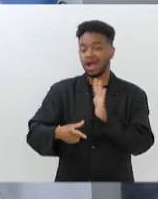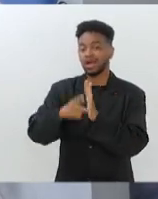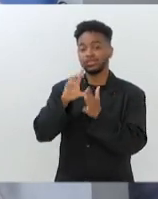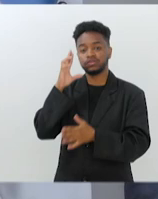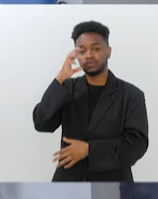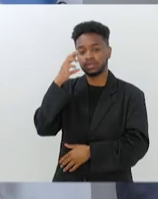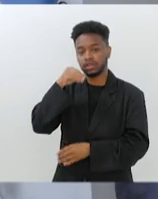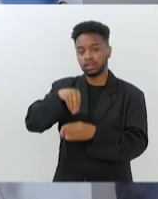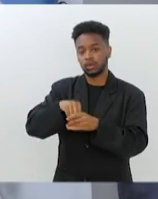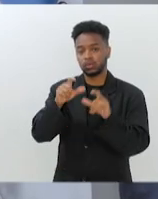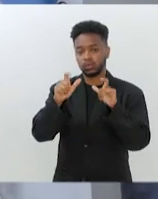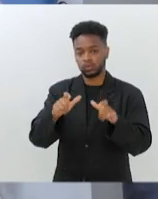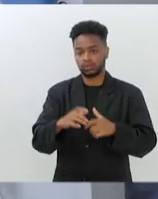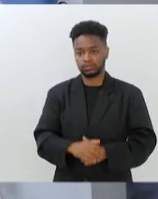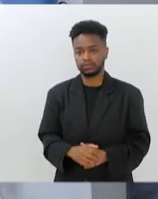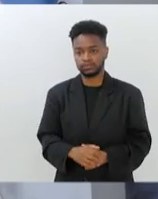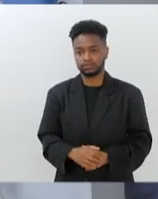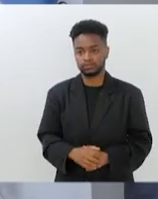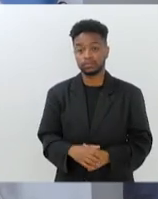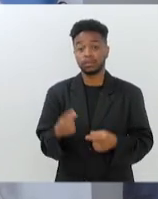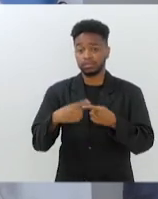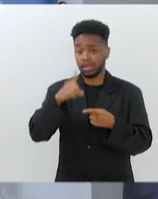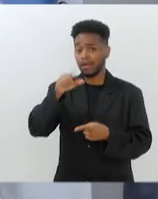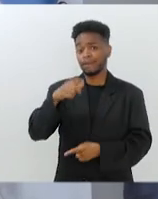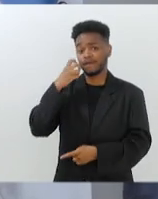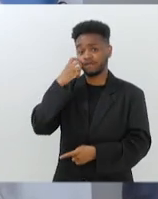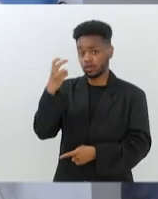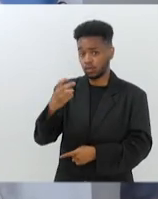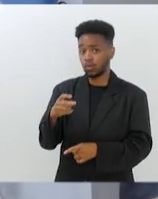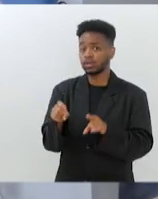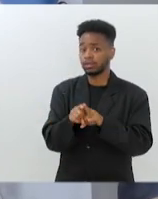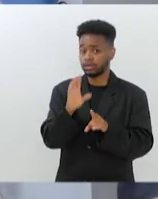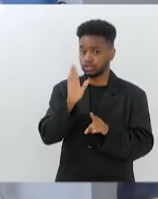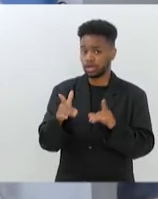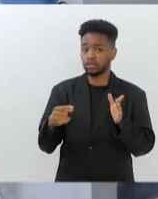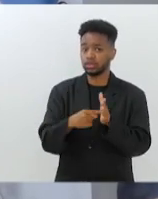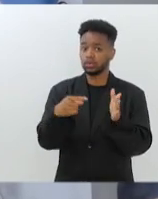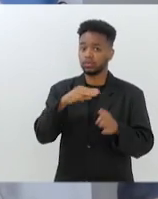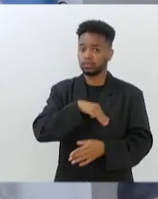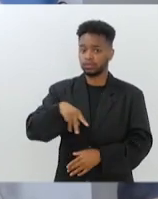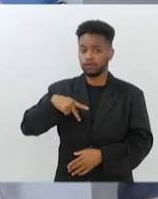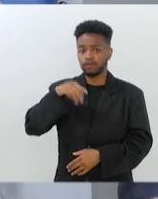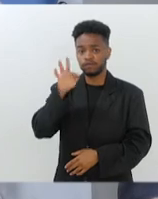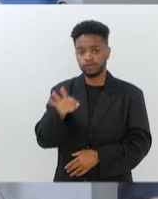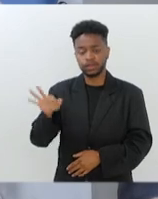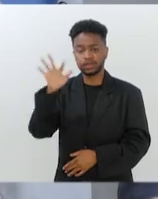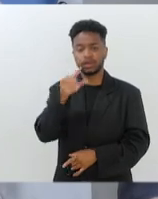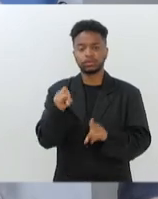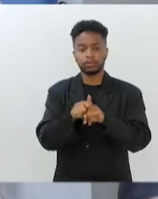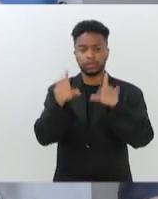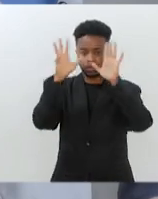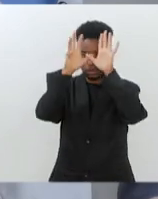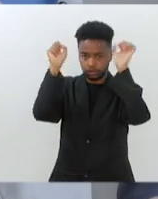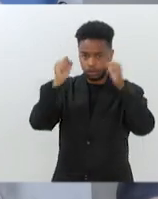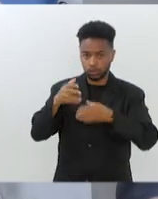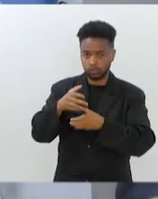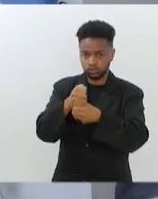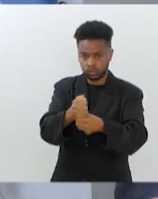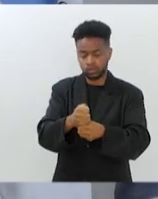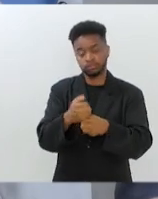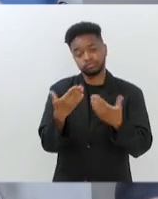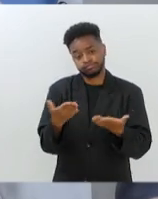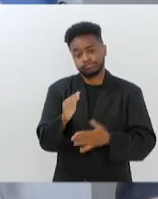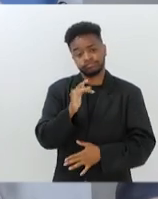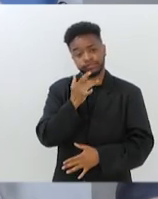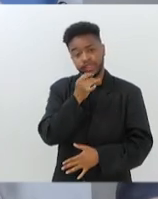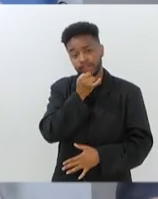em loco aquilo lá é uma vergonha que foi inclusive já denunciado ao Ministério Público Federal ao Tribunal de Contas da União a pena que não